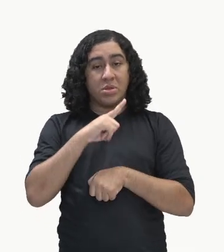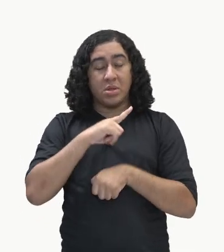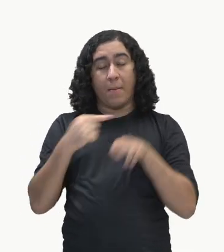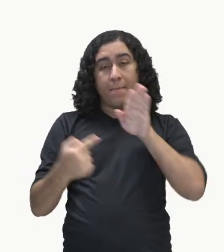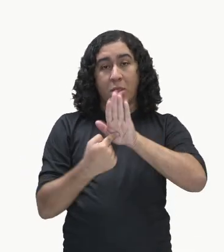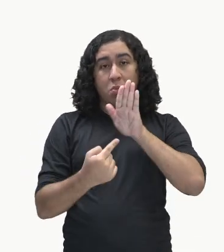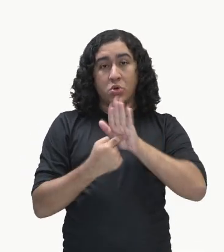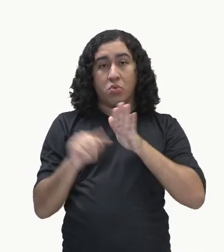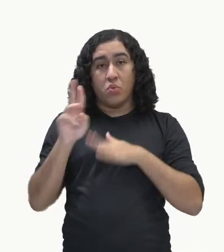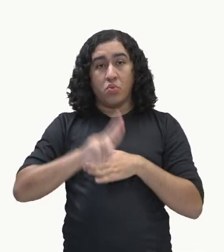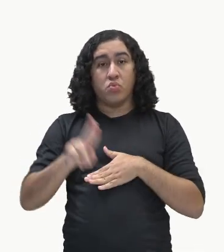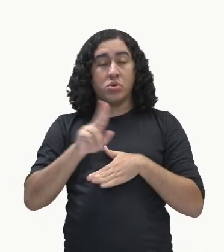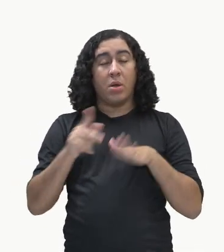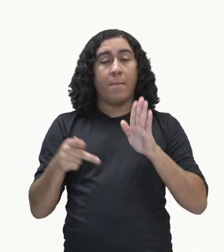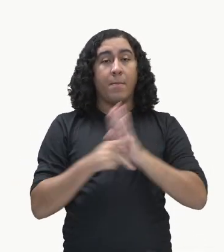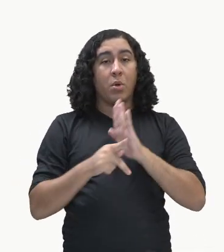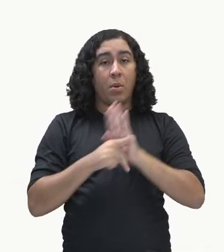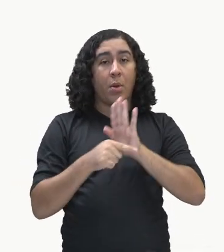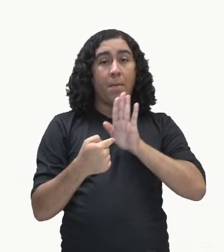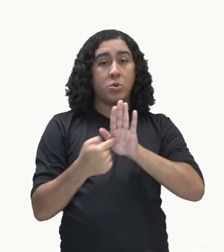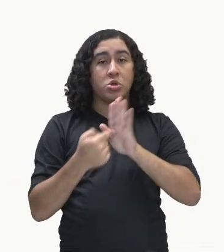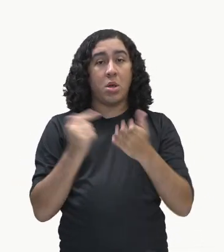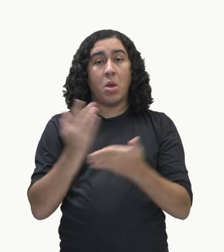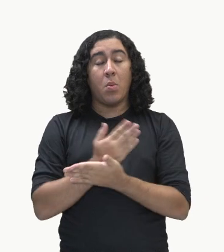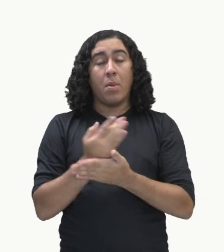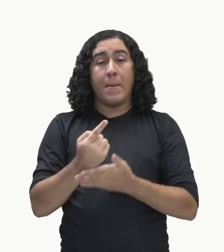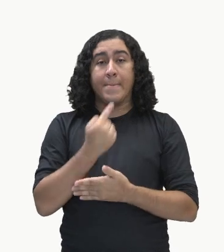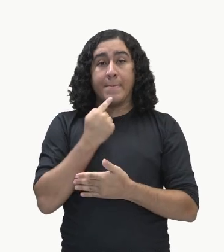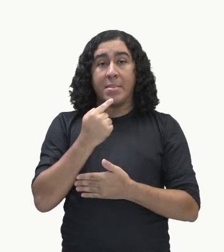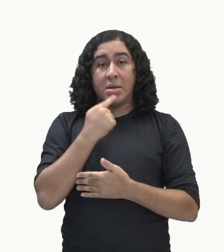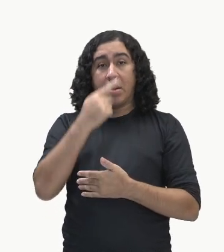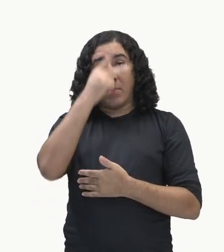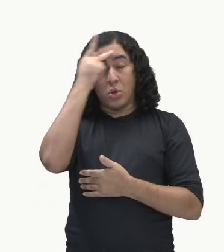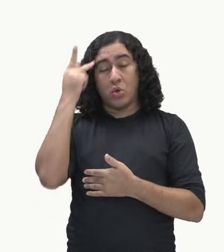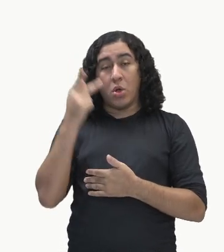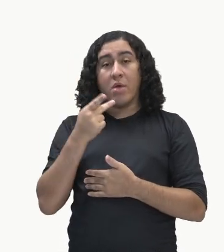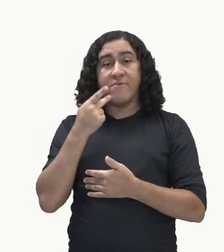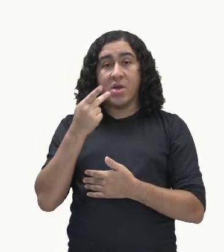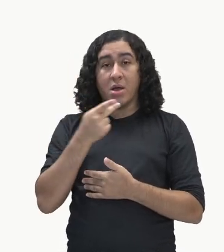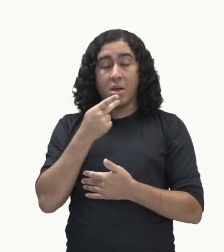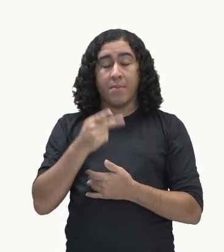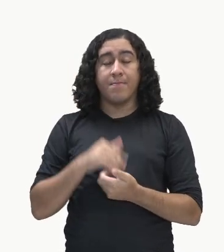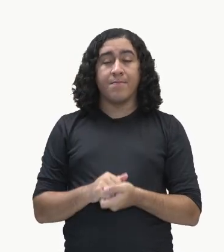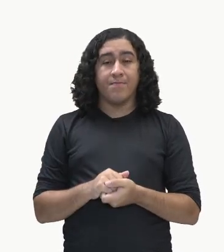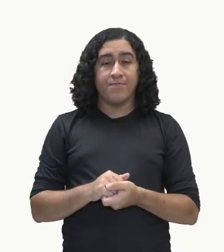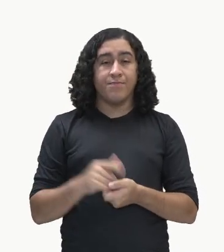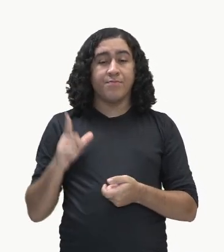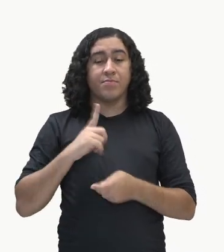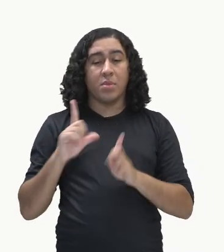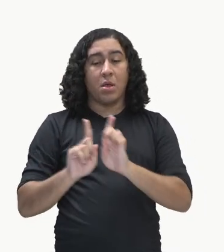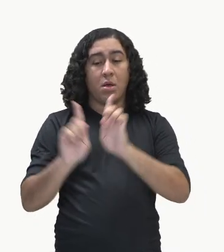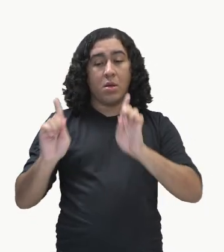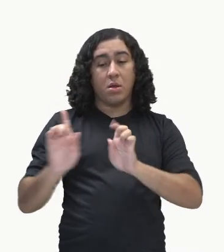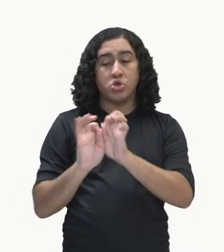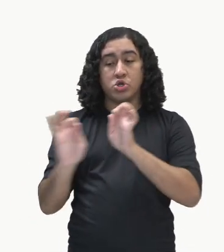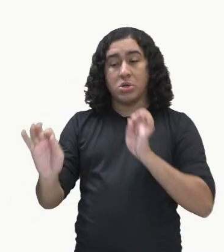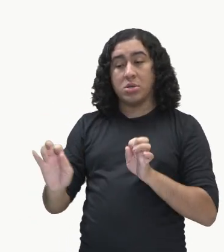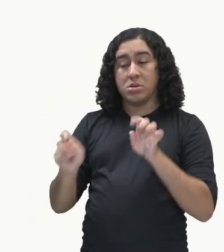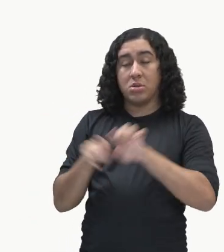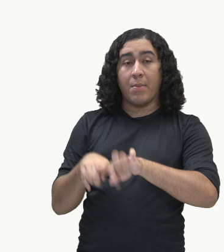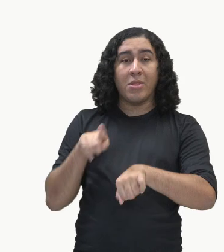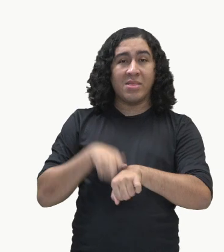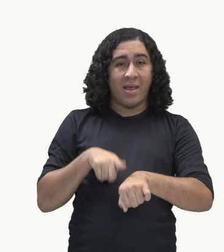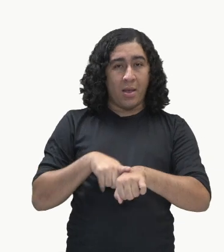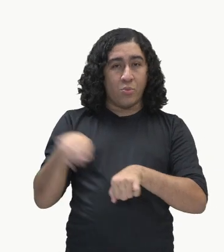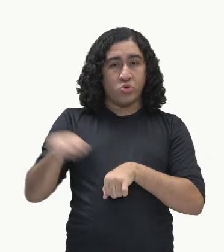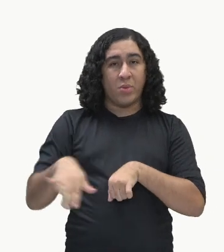sendo utilizados para demonstrar algo próximo do falante, tá? Tanto na distância quanto no tempo,